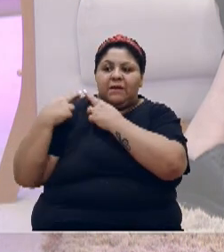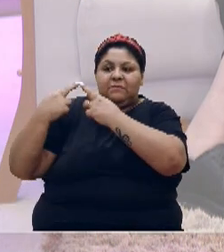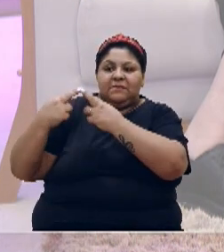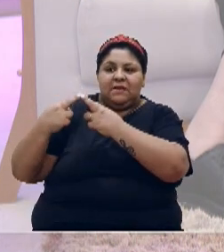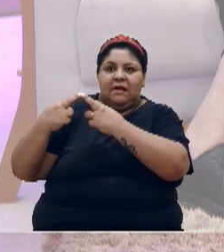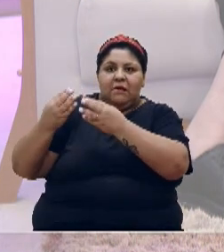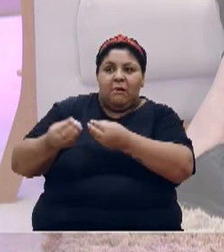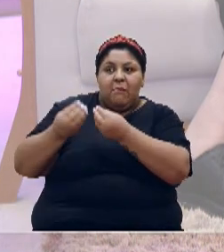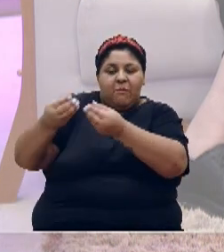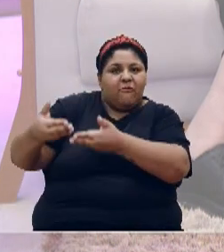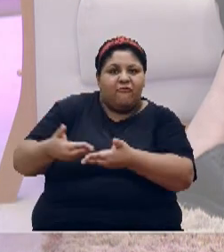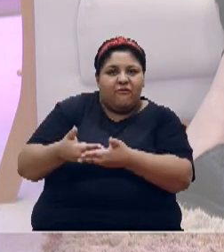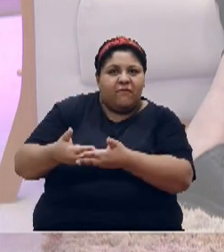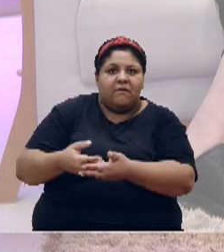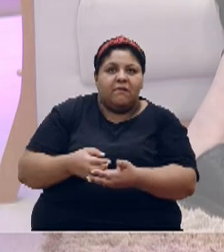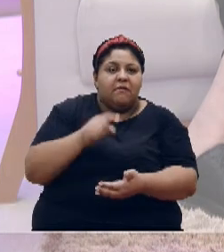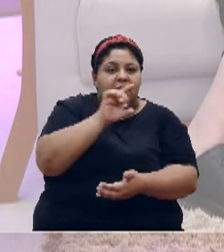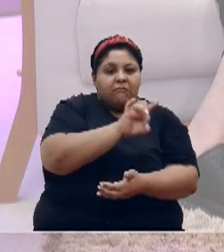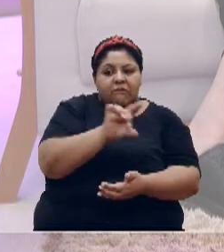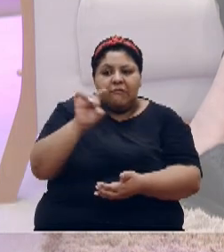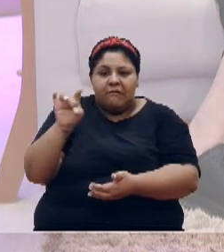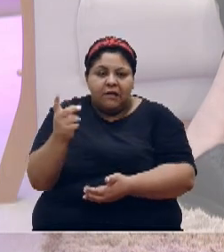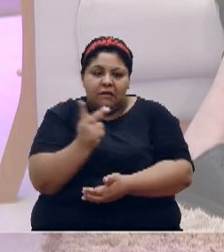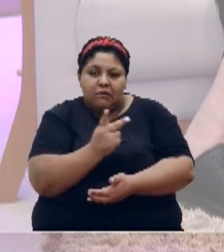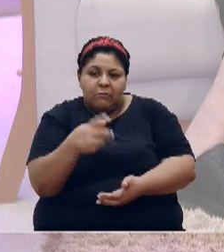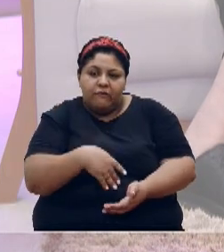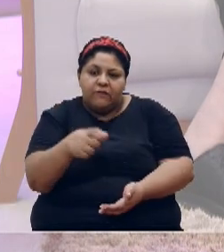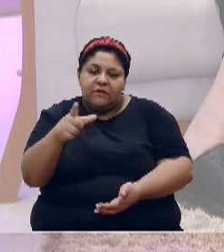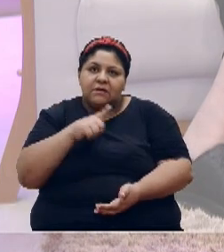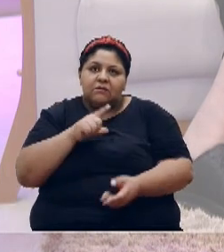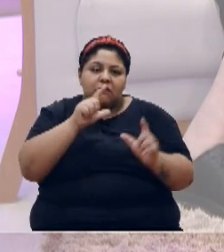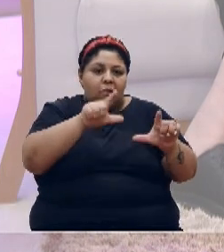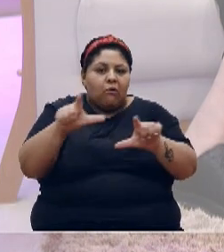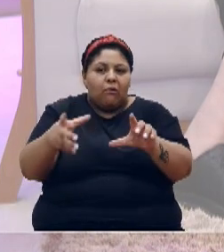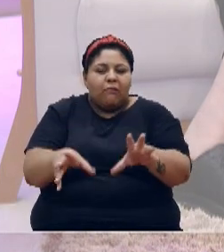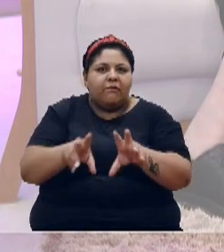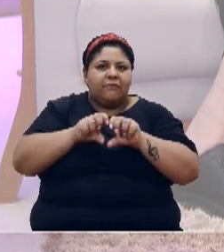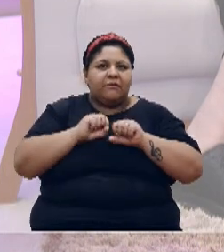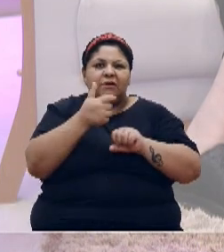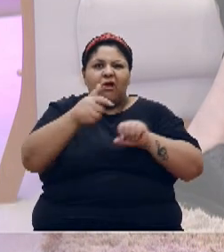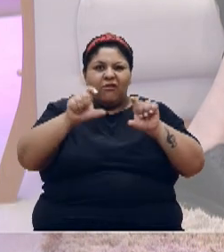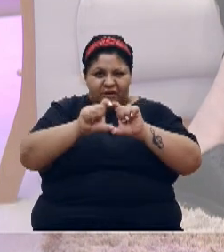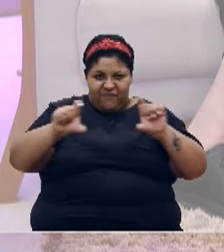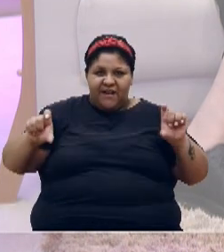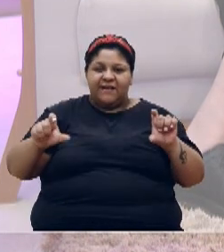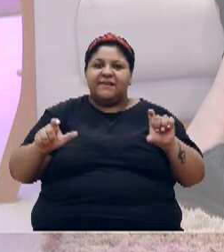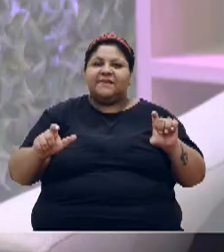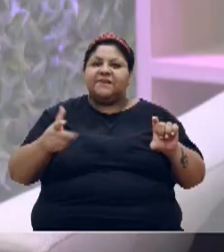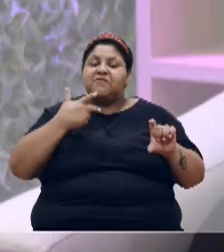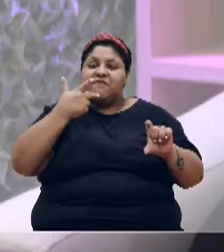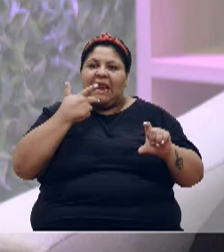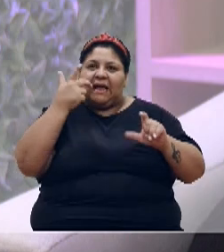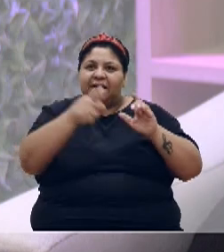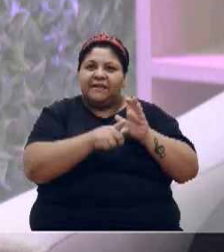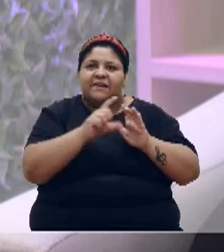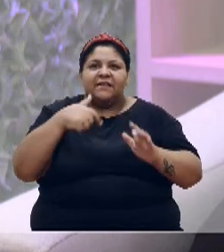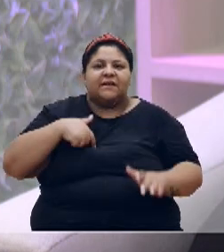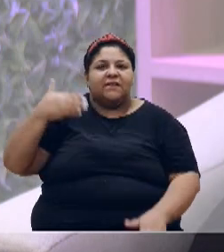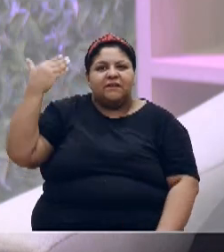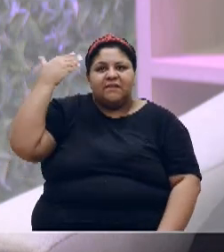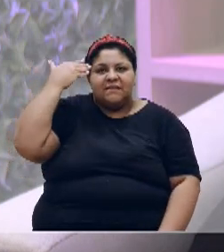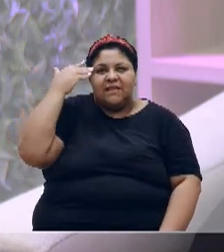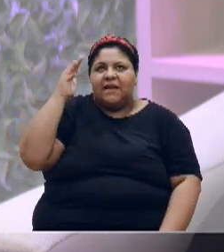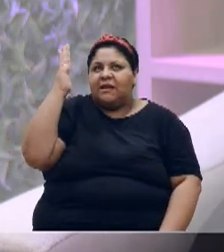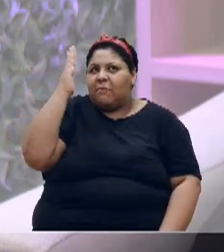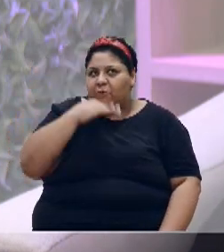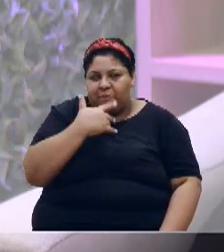dela. A Madalena tem espaço dela, a Catarina tem espaço dela, e é isso. E a outra frase que eu até comentei com a Bianca antes, que foi que eu sei que não é por mal.